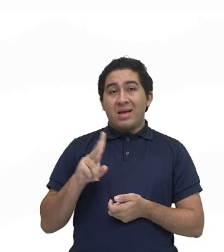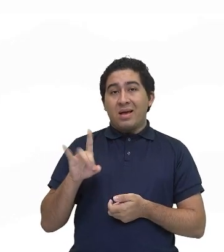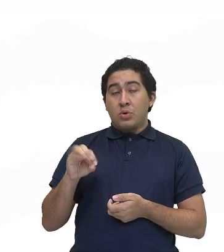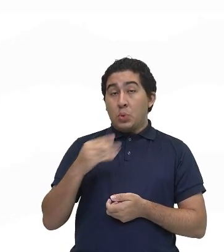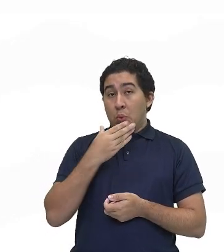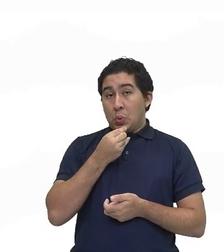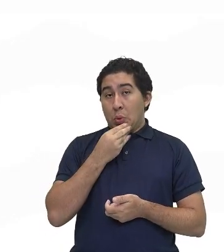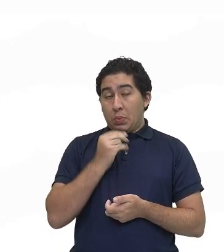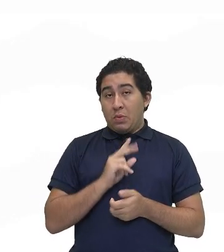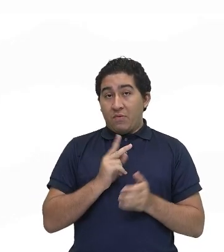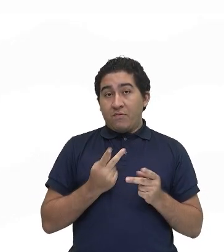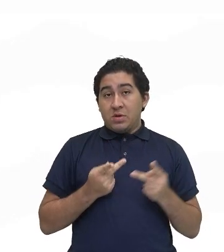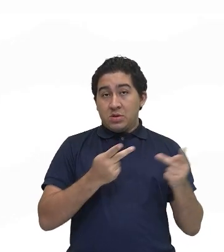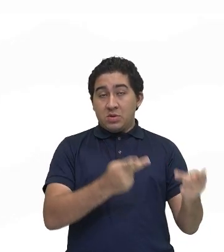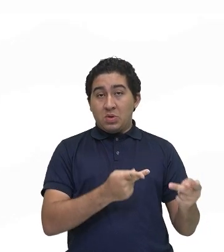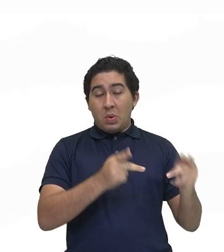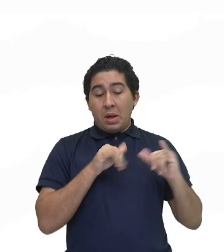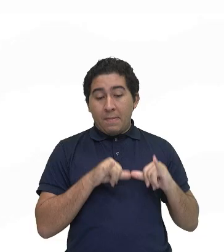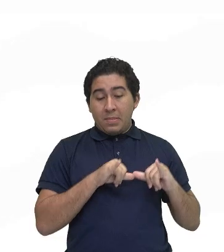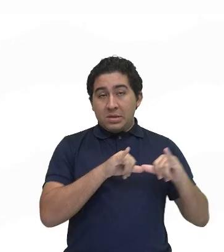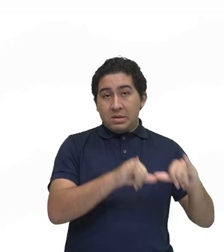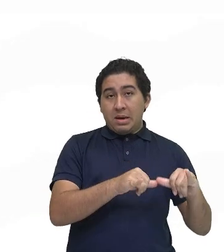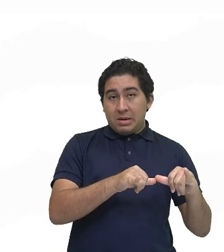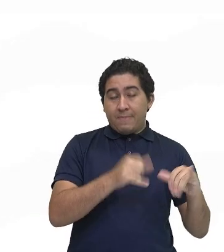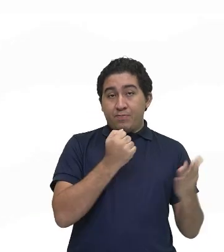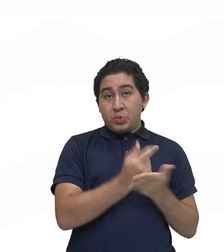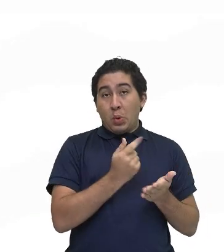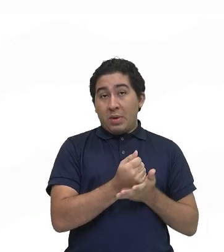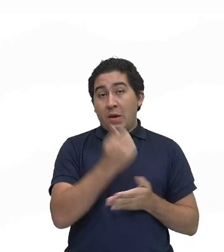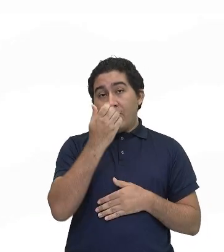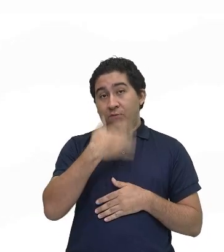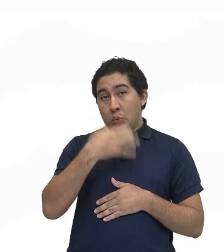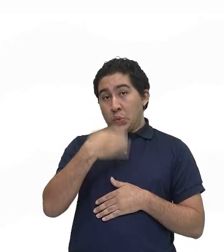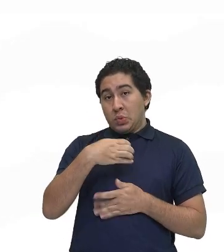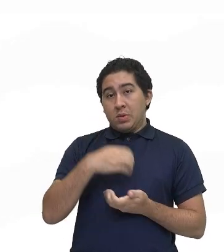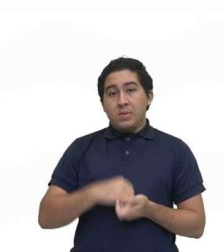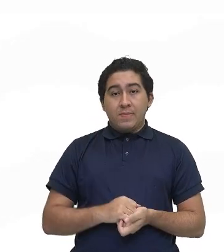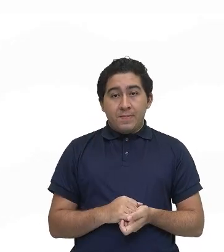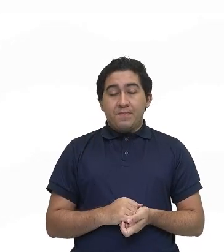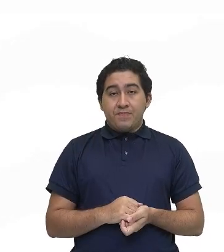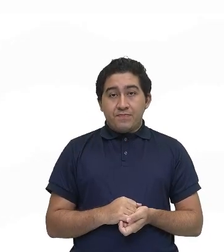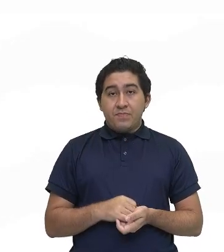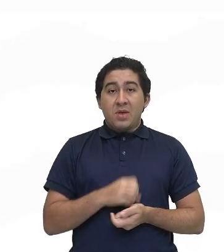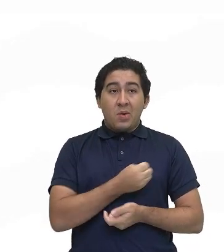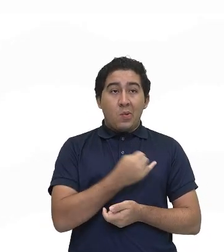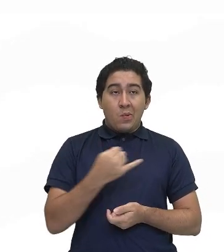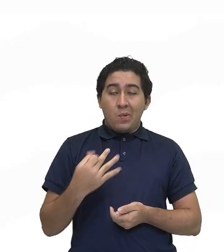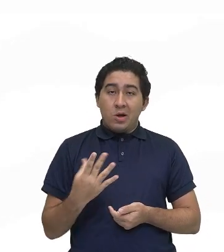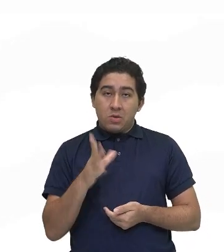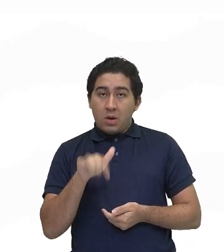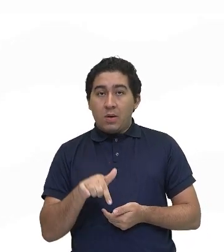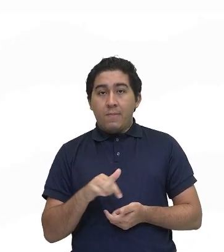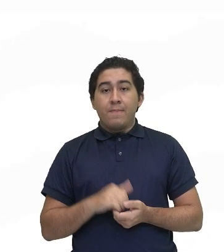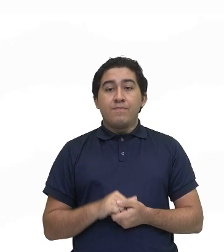comprar frutas. A massa total das frutas, olha aqui, esse valor,